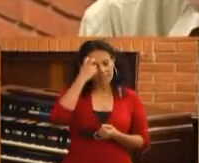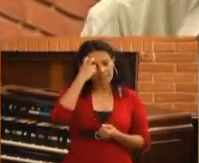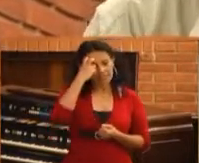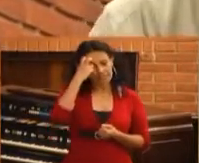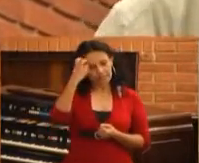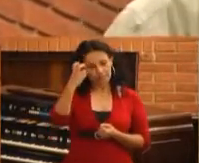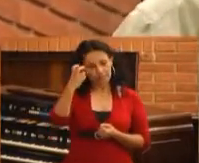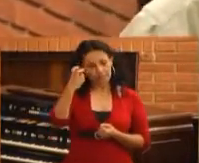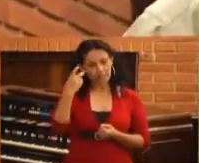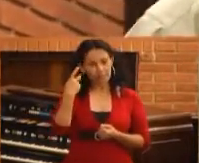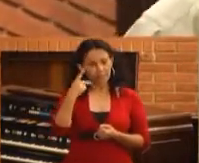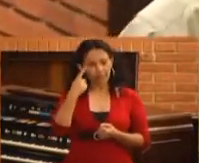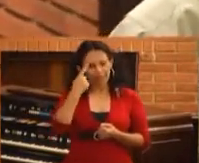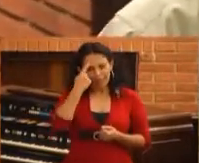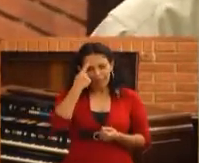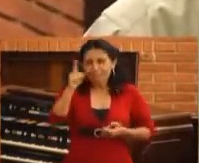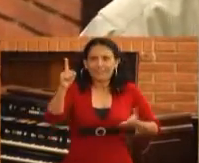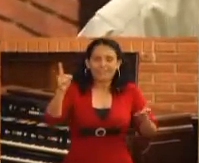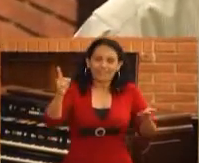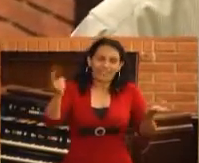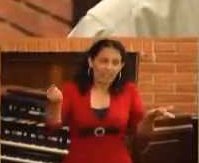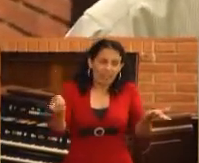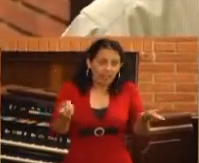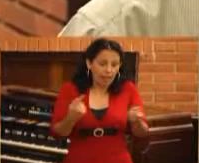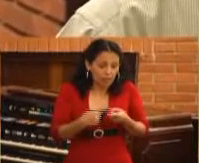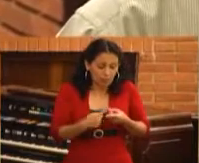sabedoria para inventar invenções.